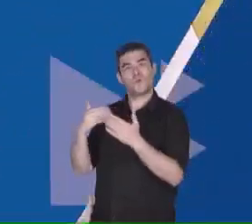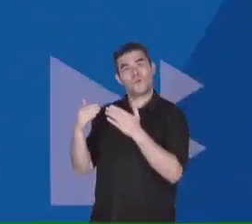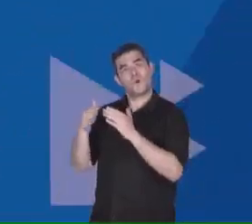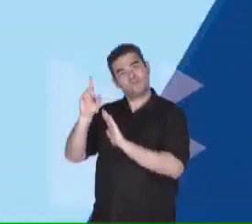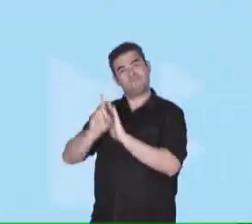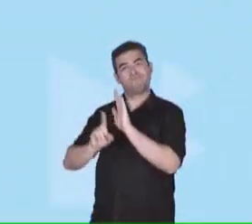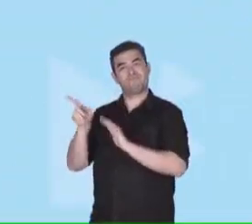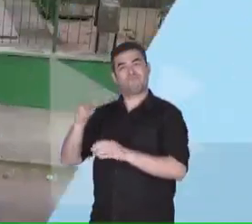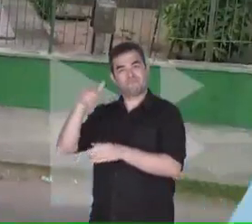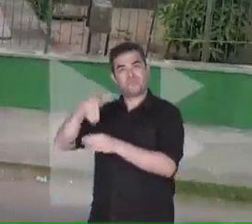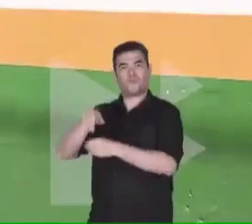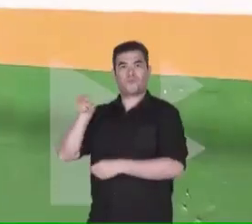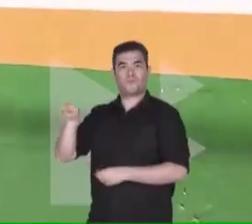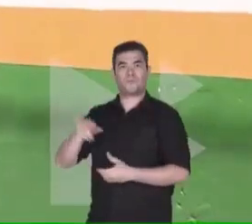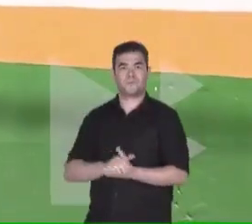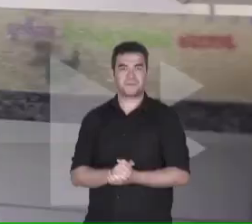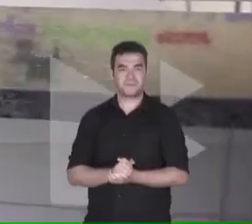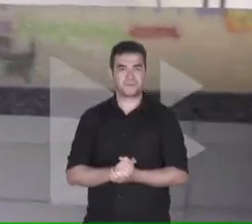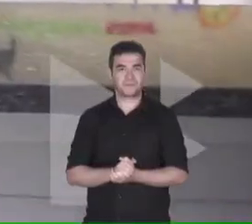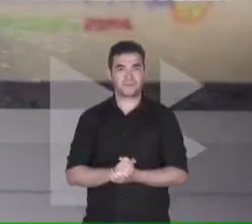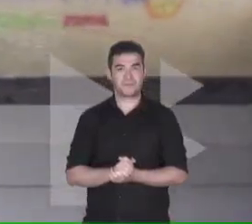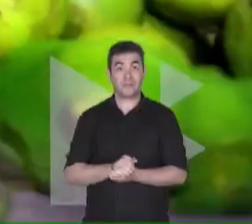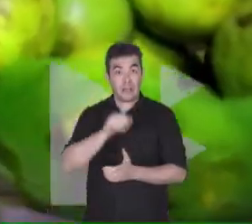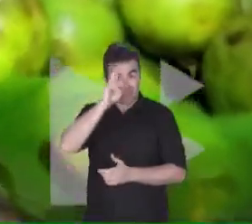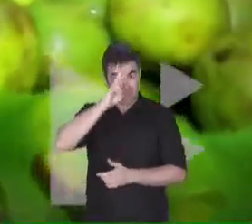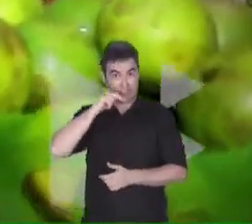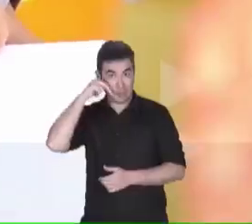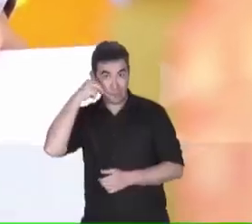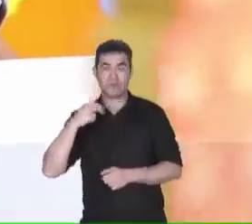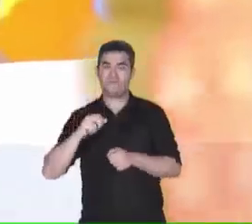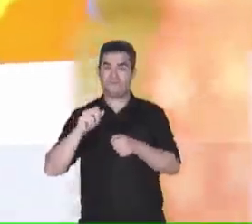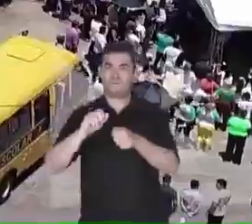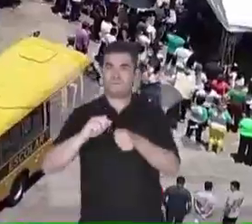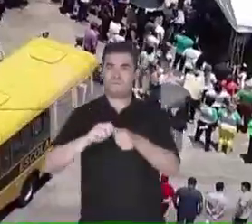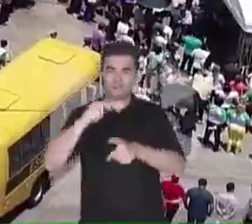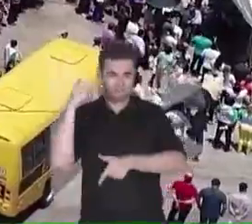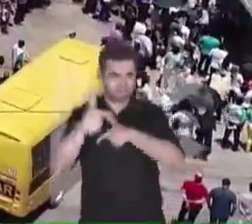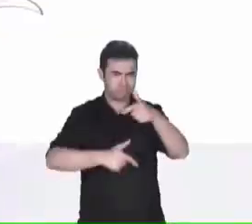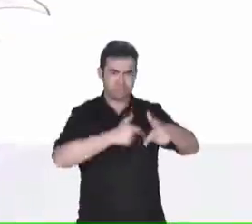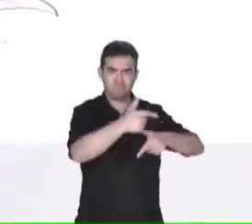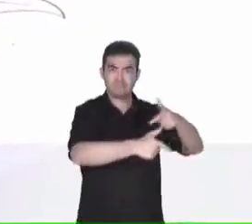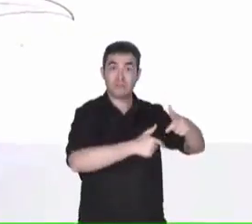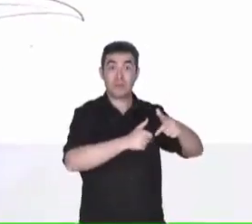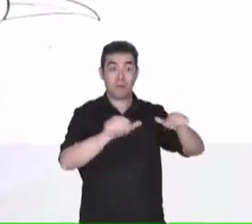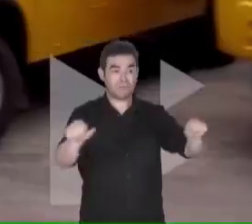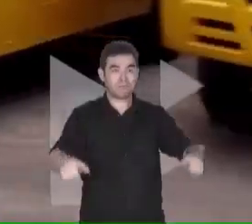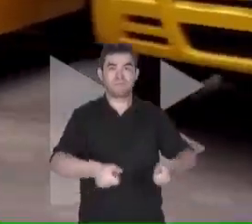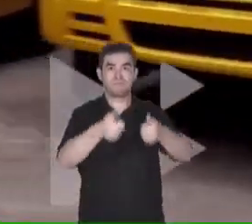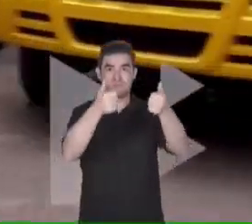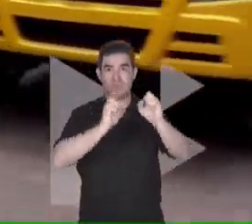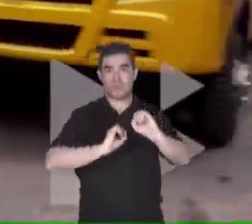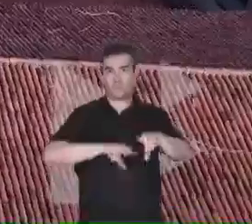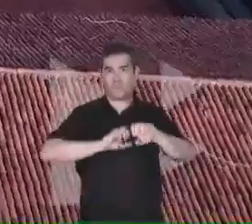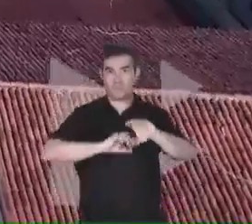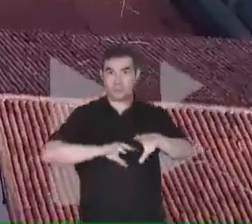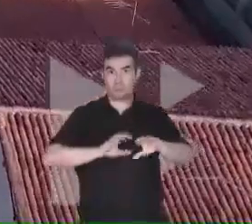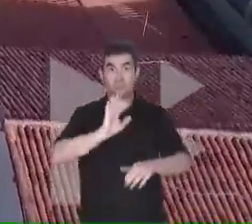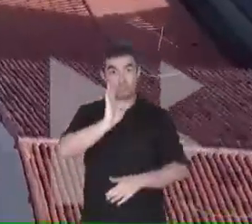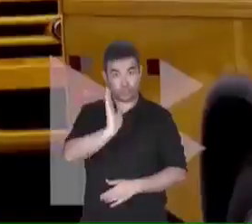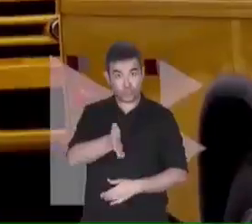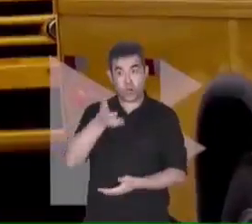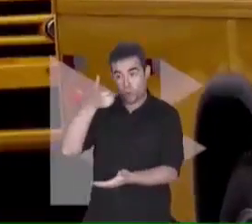voto do Enéas Góes. Naomi está realizando ações que estão mudando a realidade da educação de Calcaia. Naomi